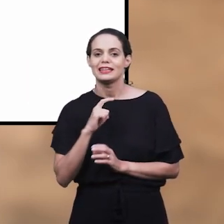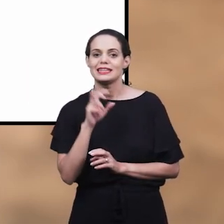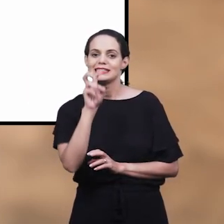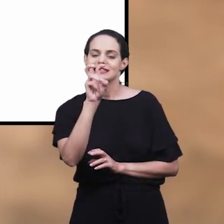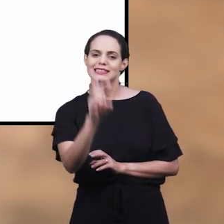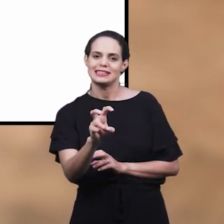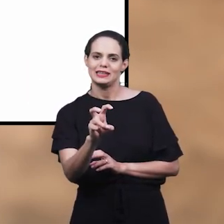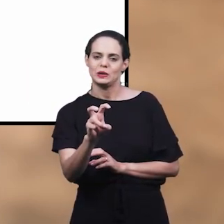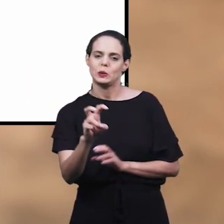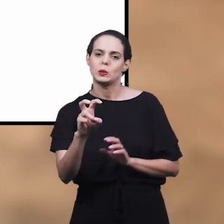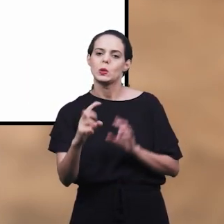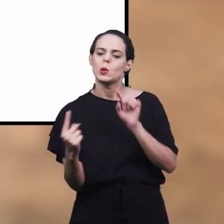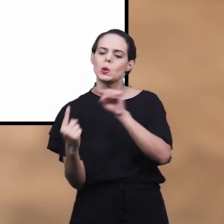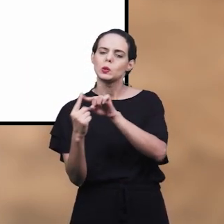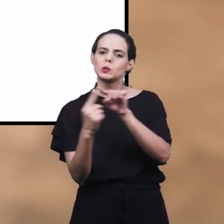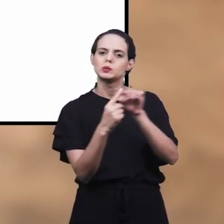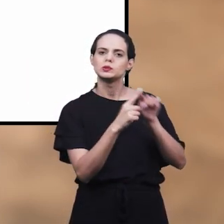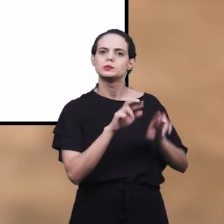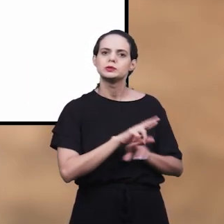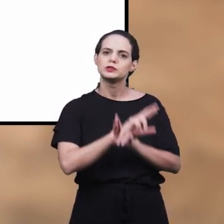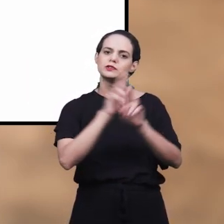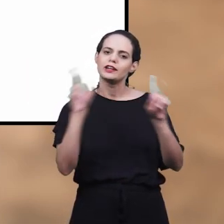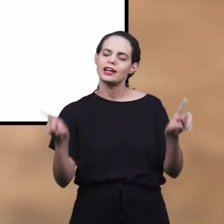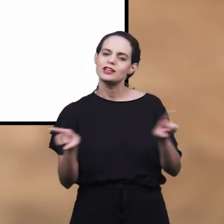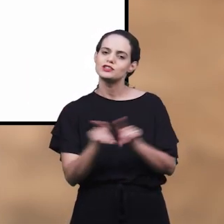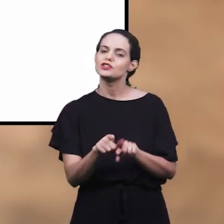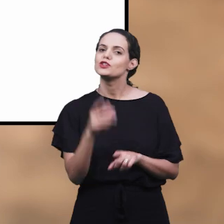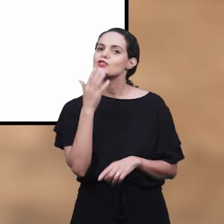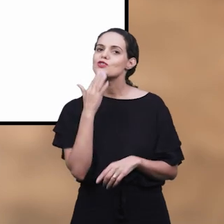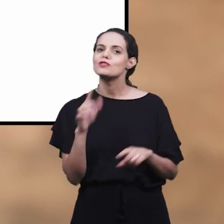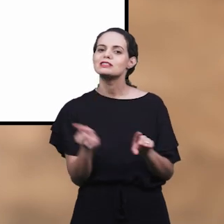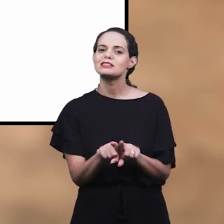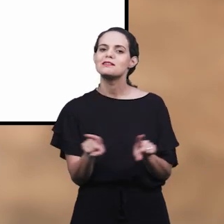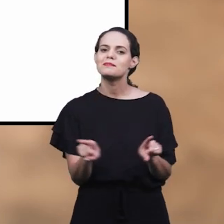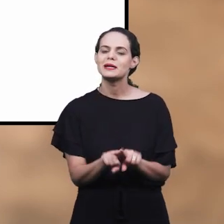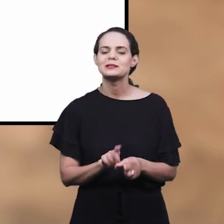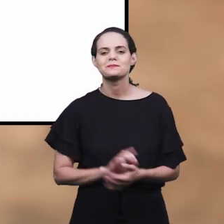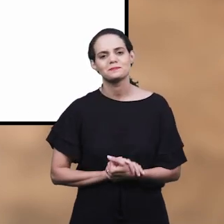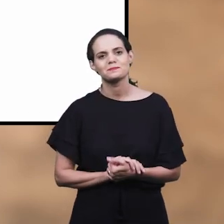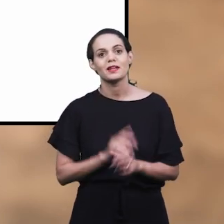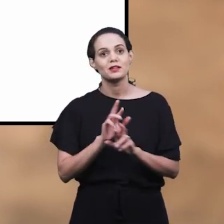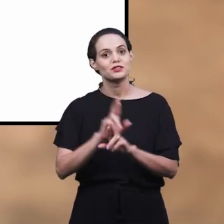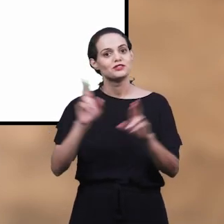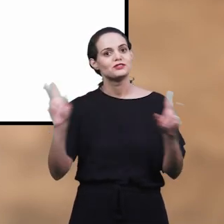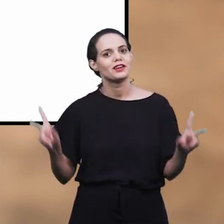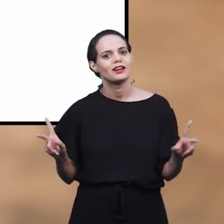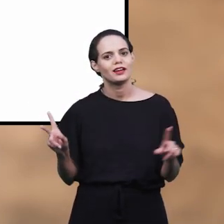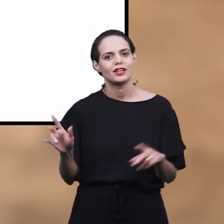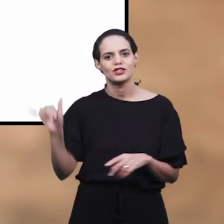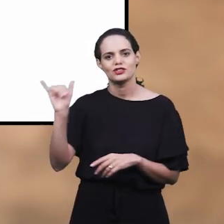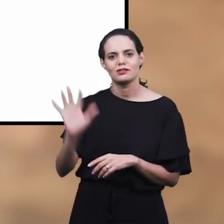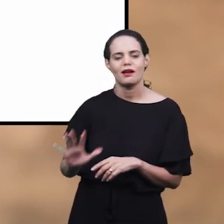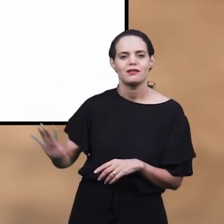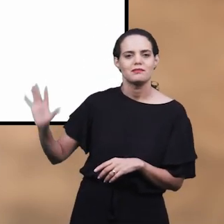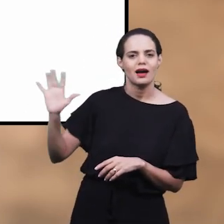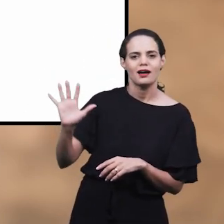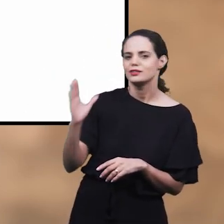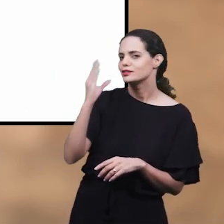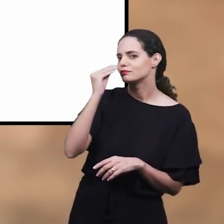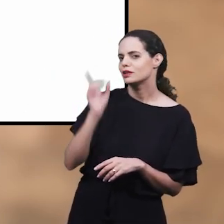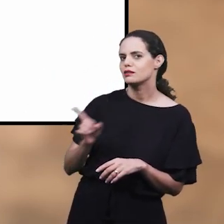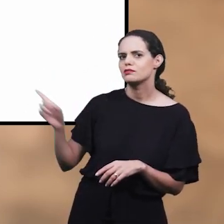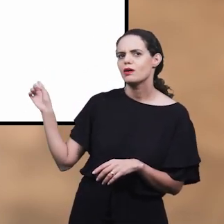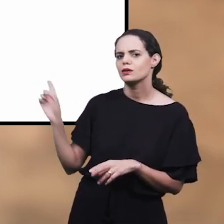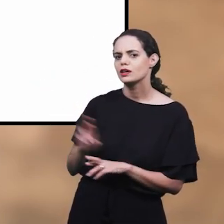sabores, 5 texturas e 5 cores, diferente da imagem, que é tudo triturado.